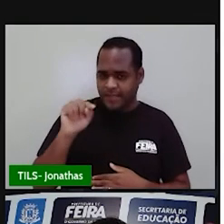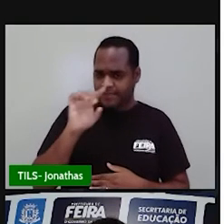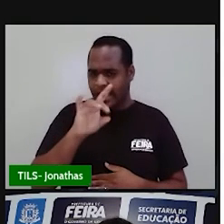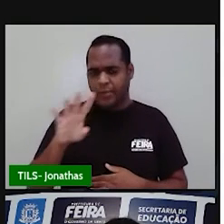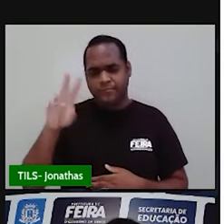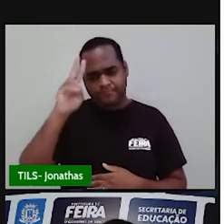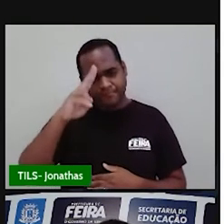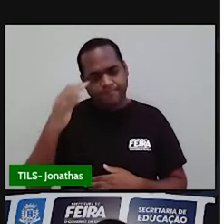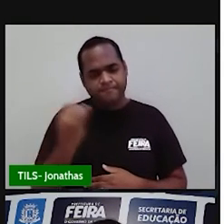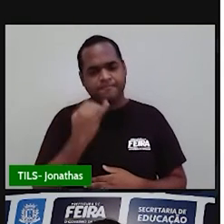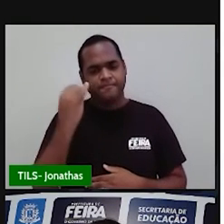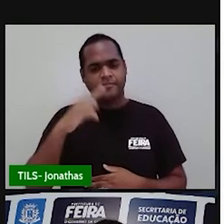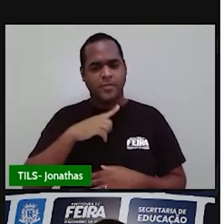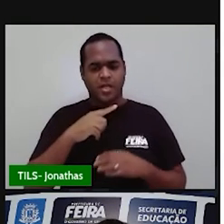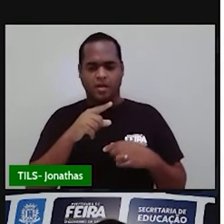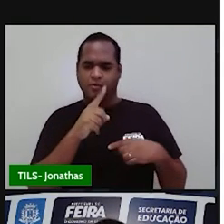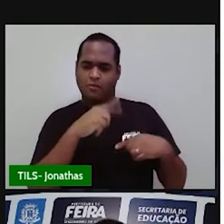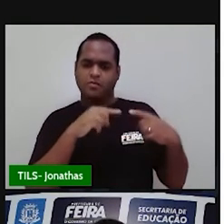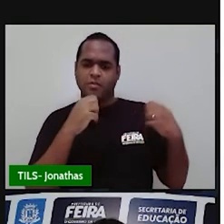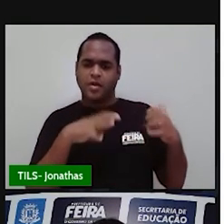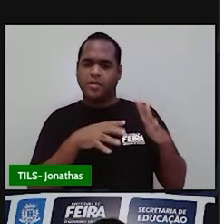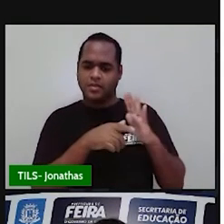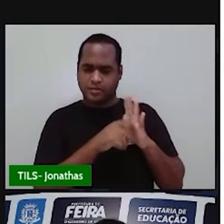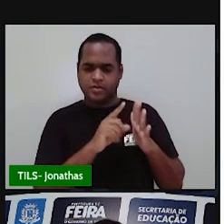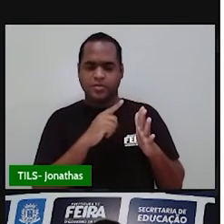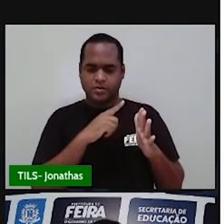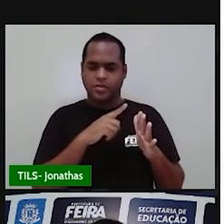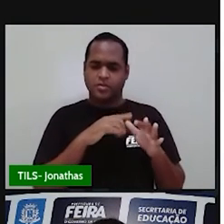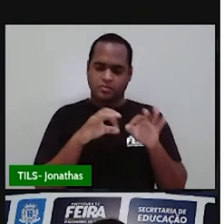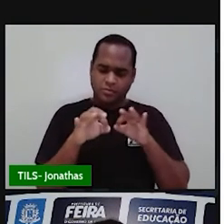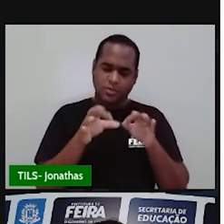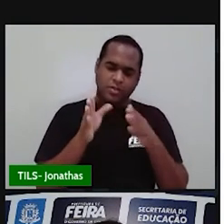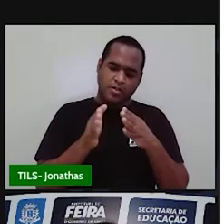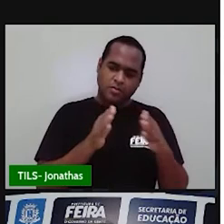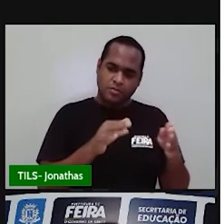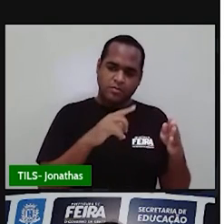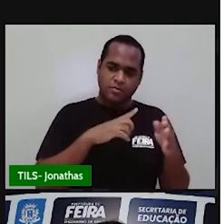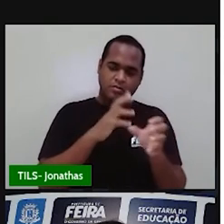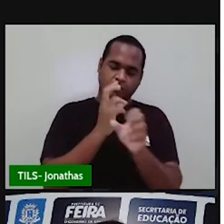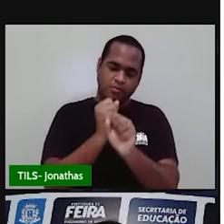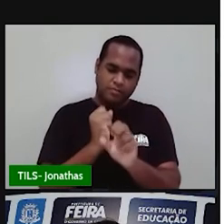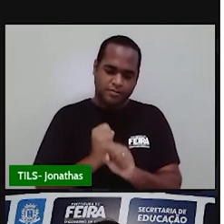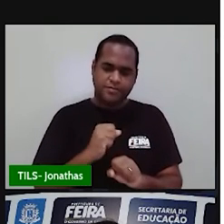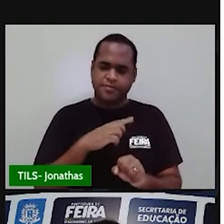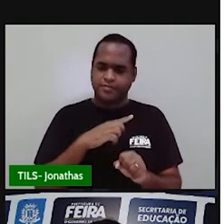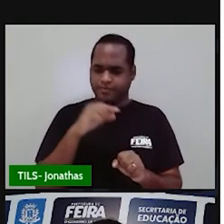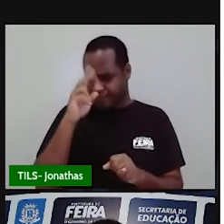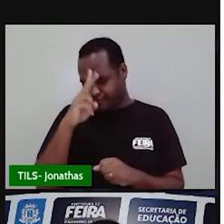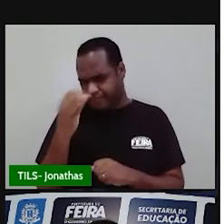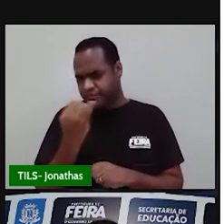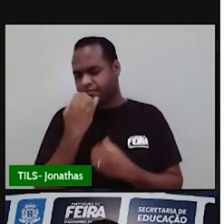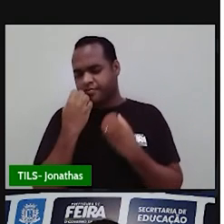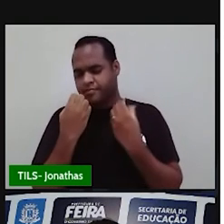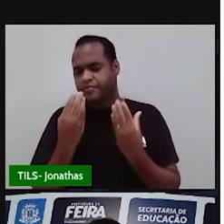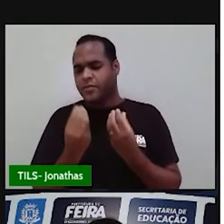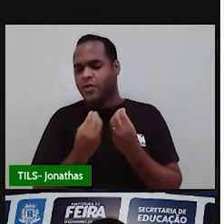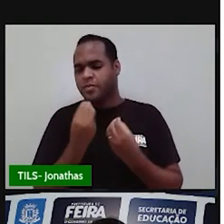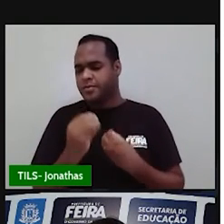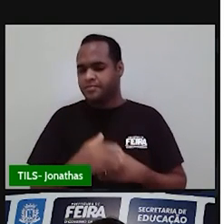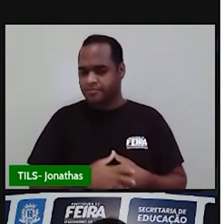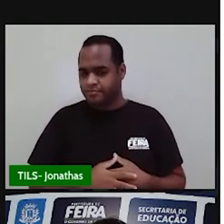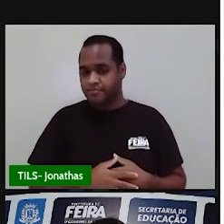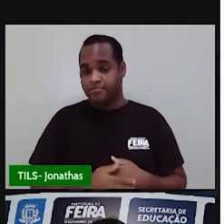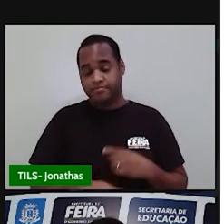foi visto nas aulas anteriores. Como é que a gente faz esse cálculo? Então, eu vou te relembrar. A gente precisa de